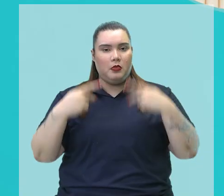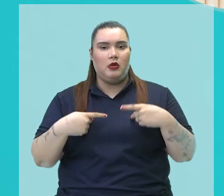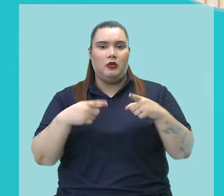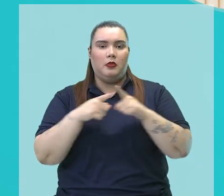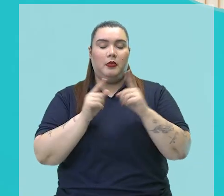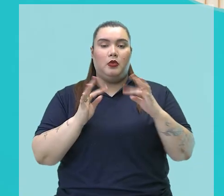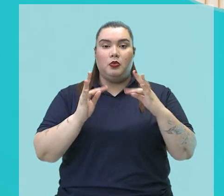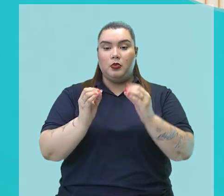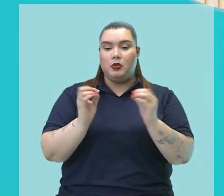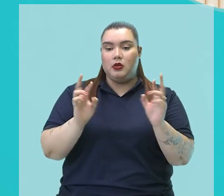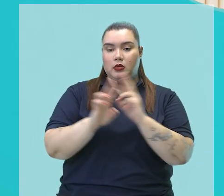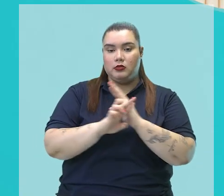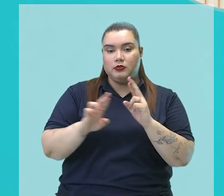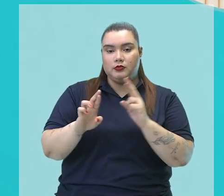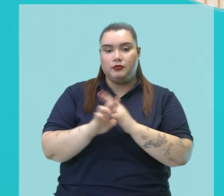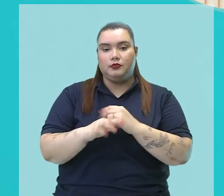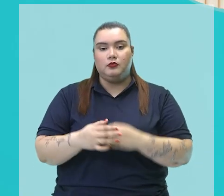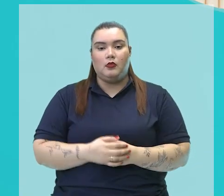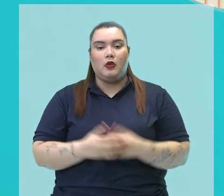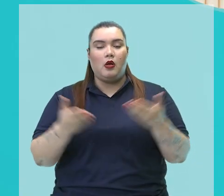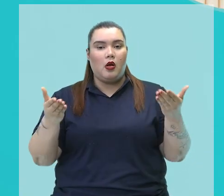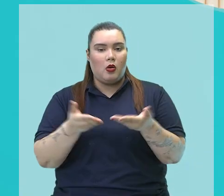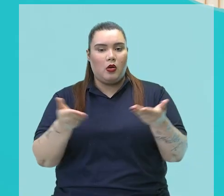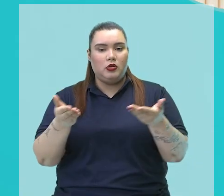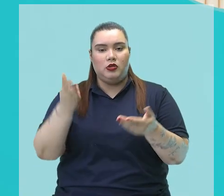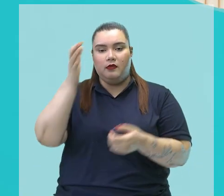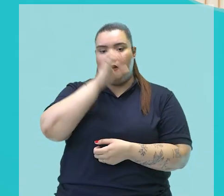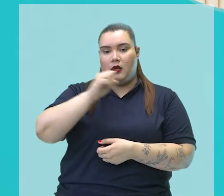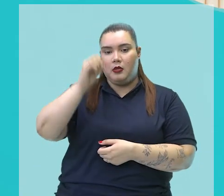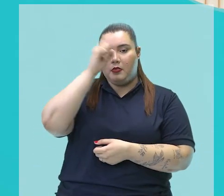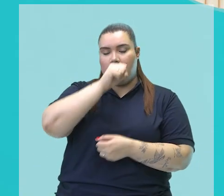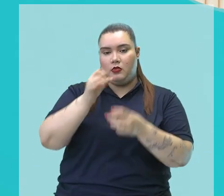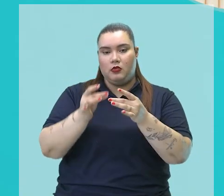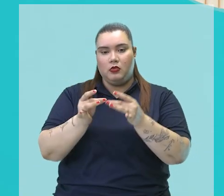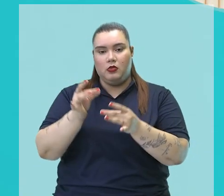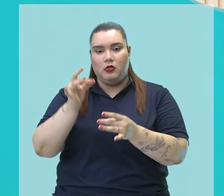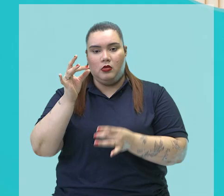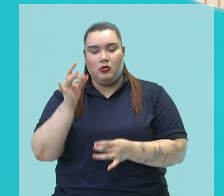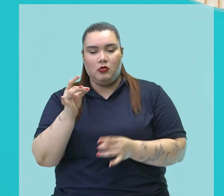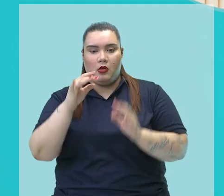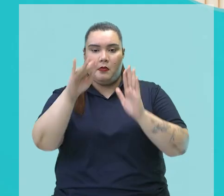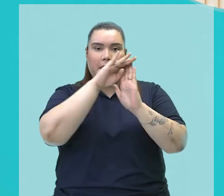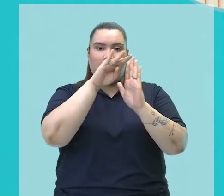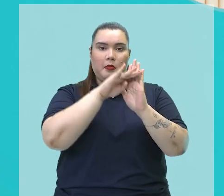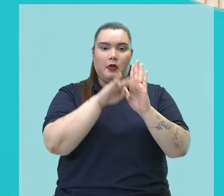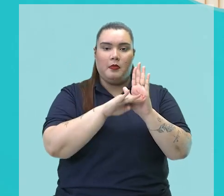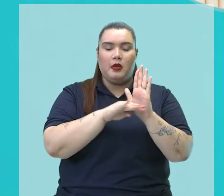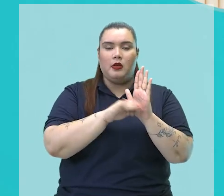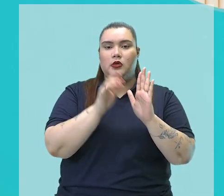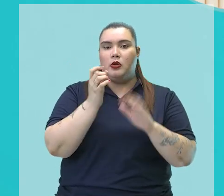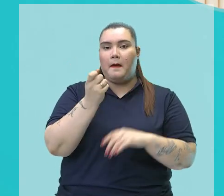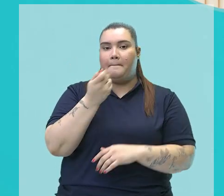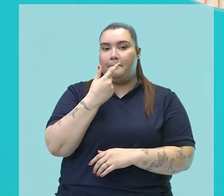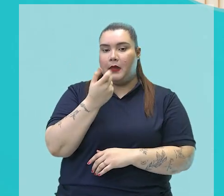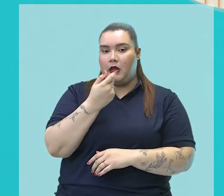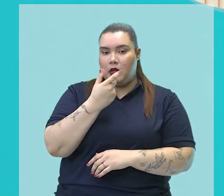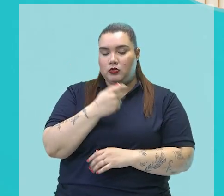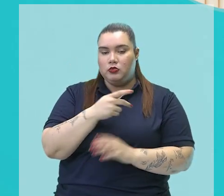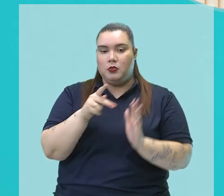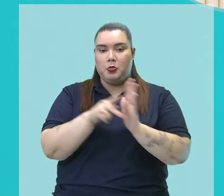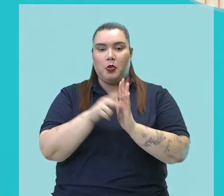relação. Nós vamos ver agora, explorar com um pouquinho mais de atenção, uma receita médica em língua inglesa, de